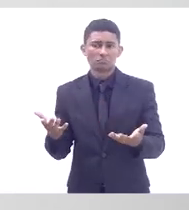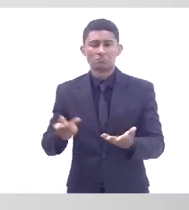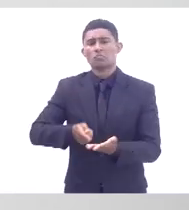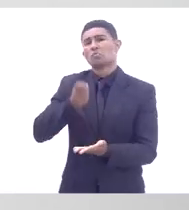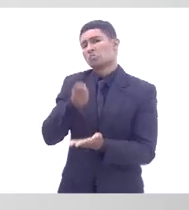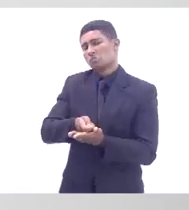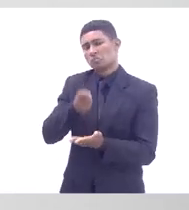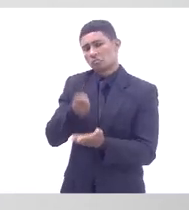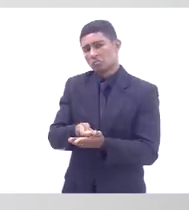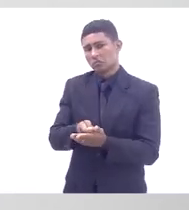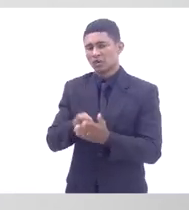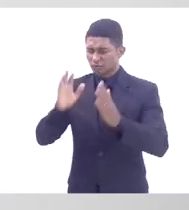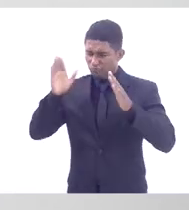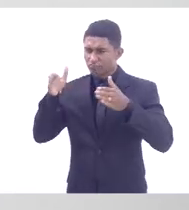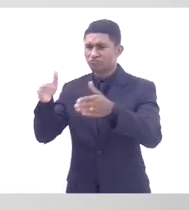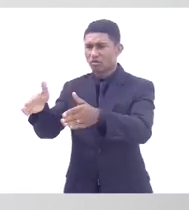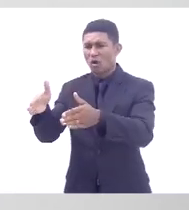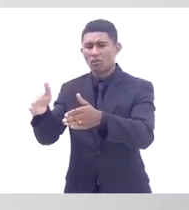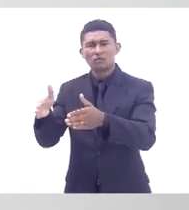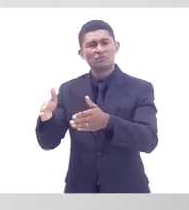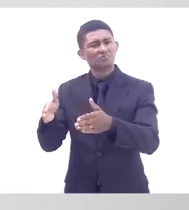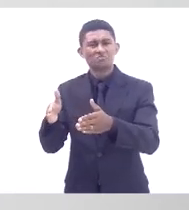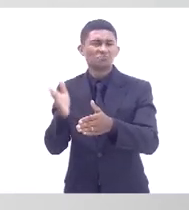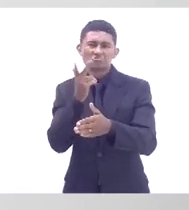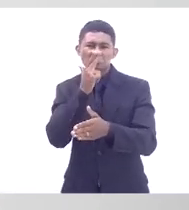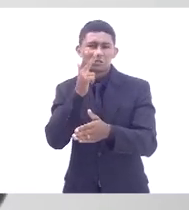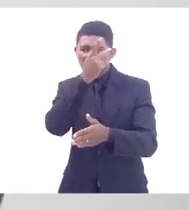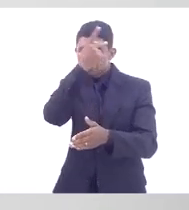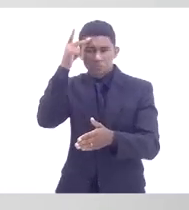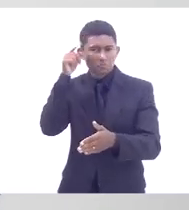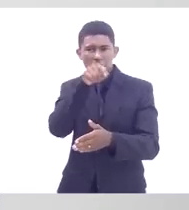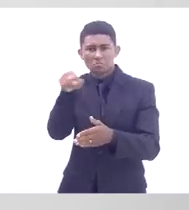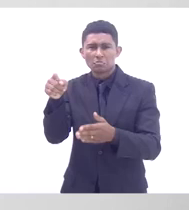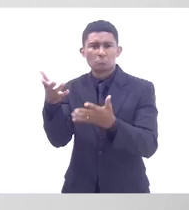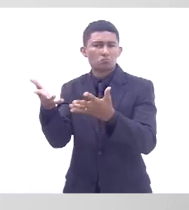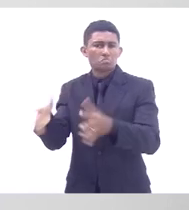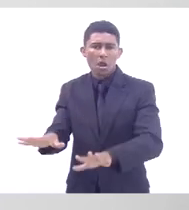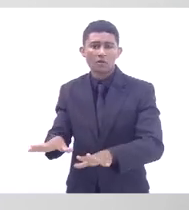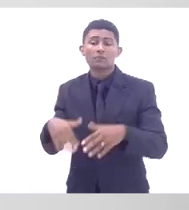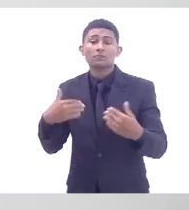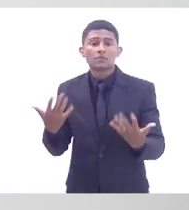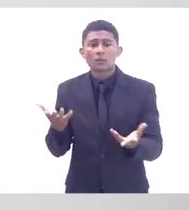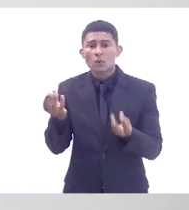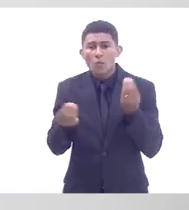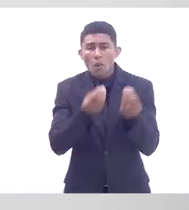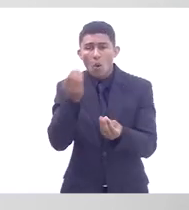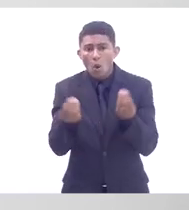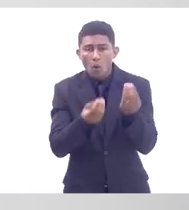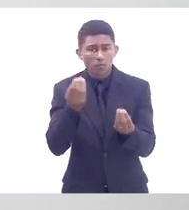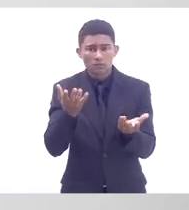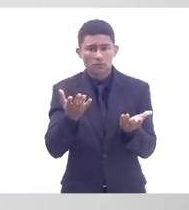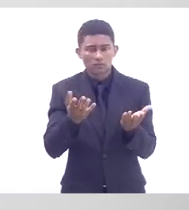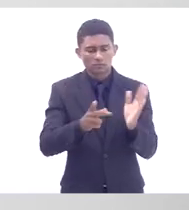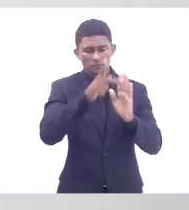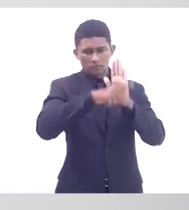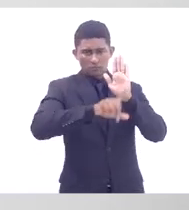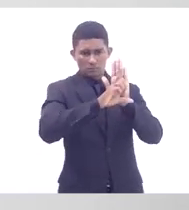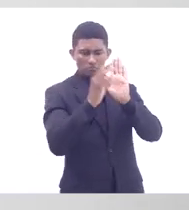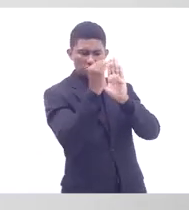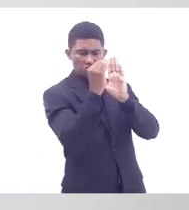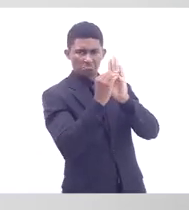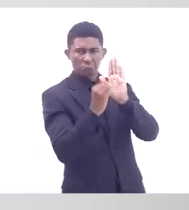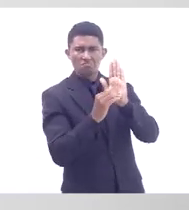Obrigatoriamente dedicação exclusiva Então qual seria o caminho dessa isonomia isso não foi colocado em lugar algum né